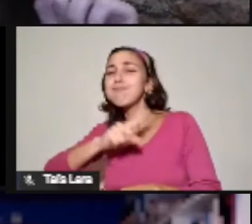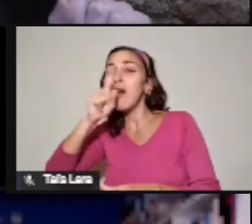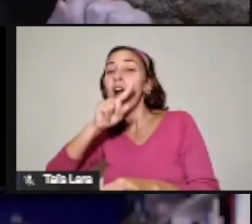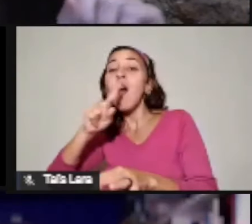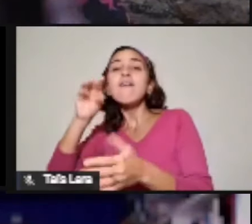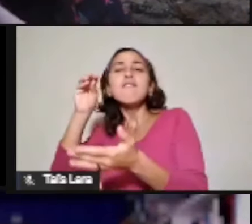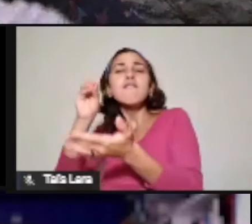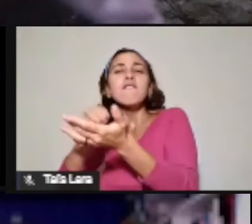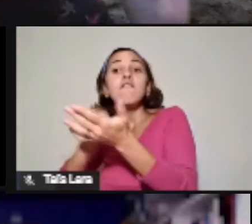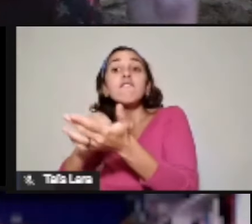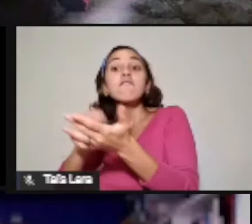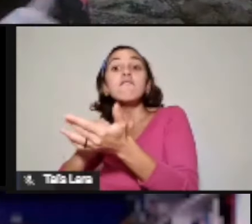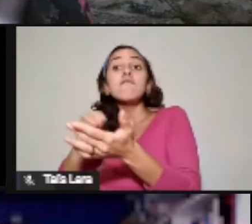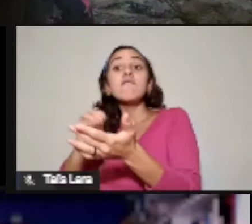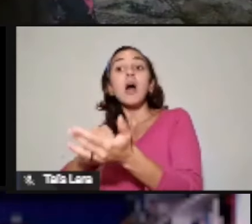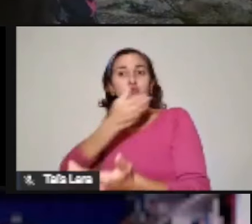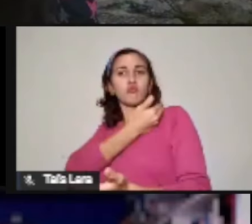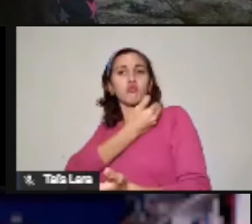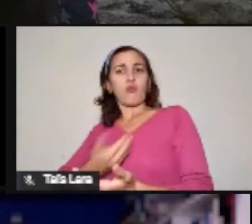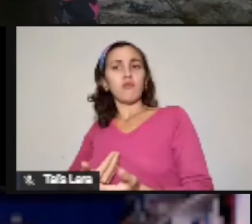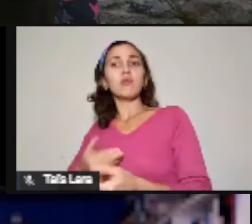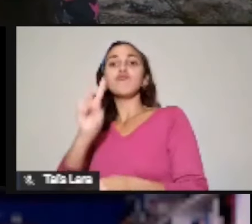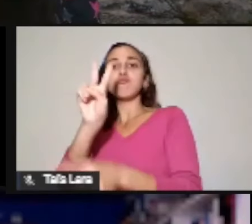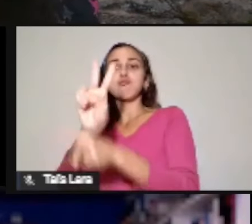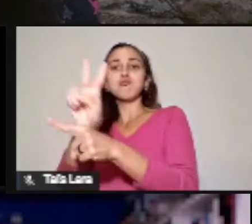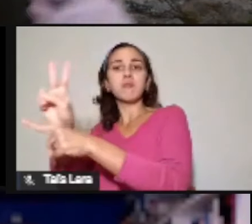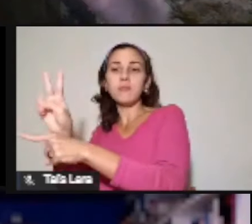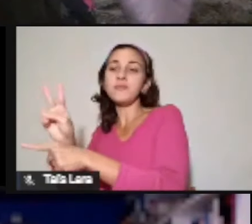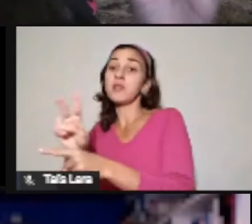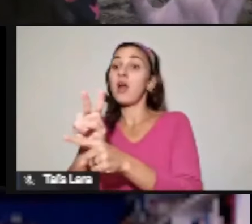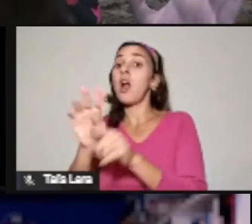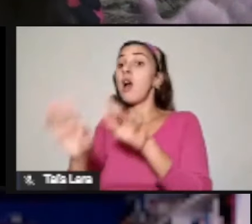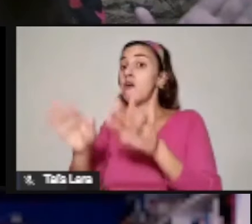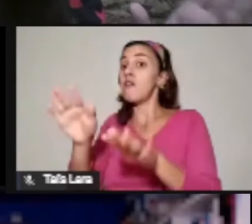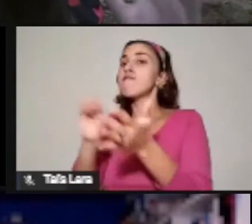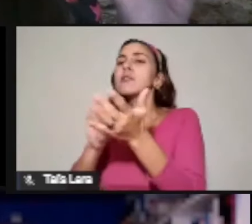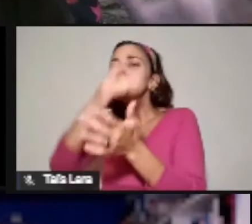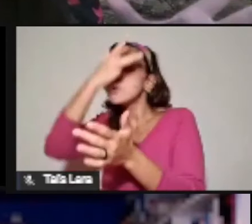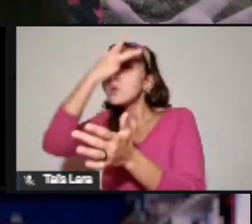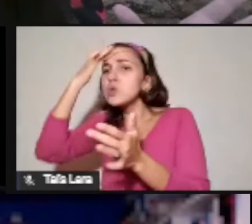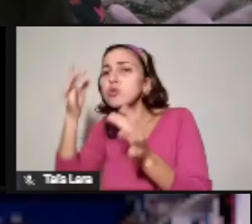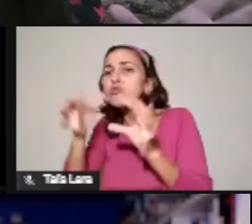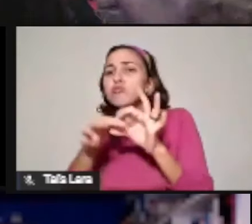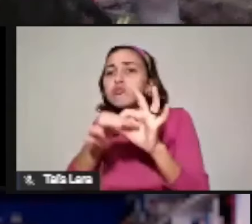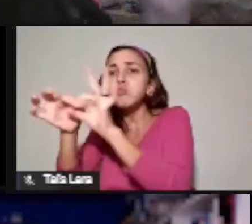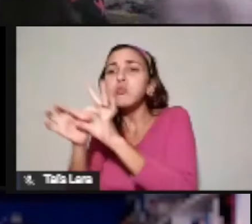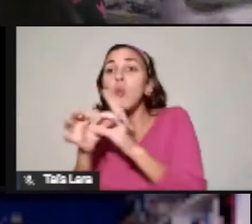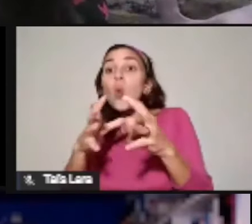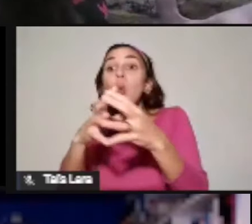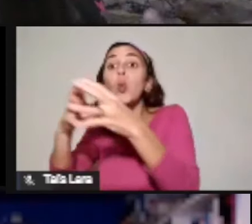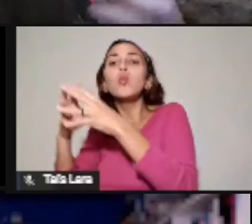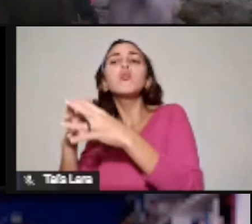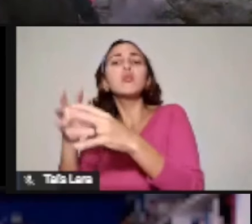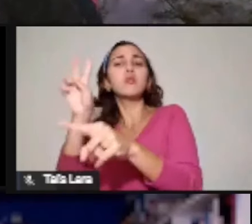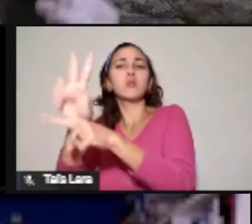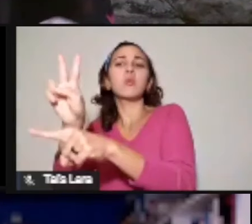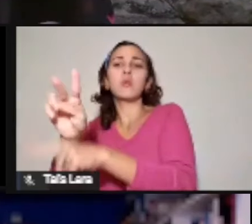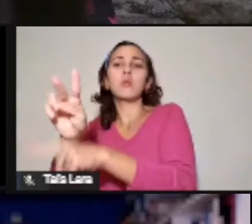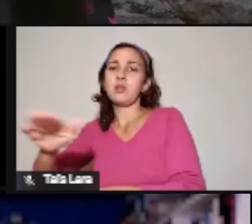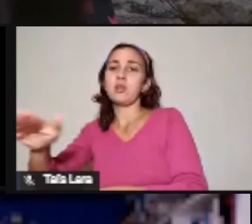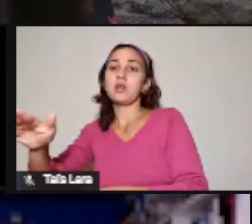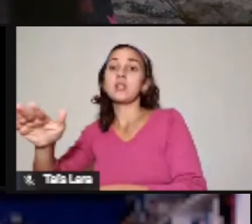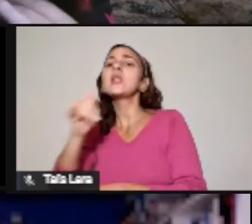que é preciso uma aldeia inteira para educar uma criança. Então, como é que a gente vai esperar que uma mãe sozinha... que já trabalha